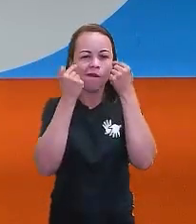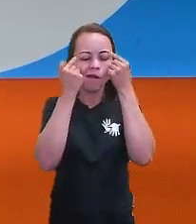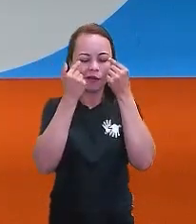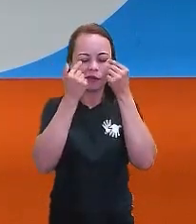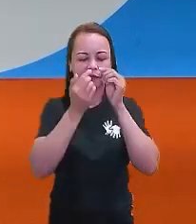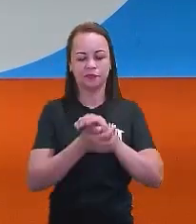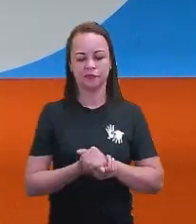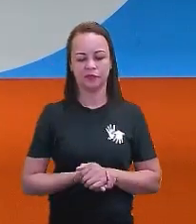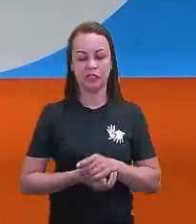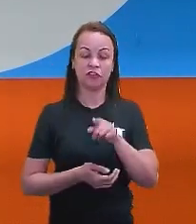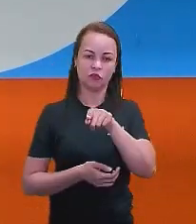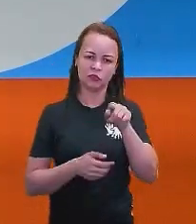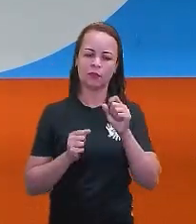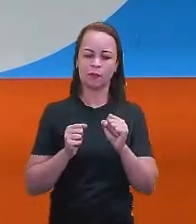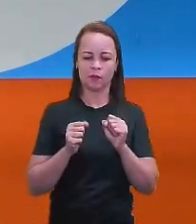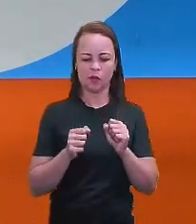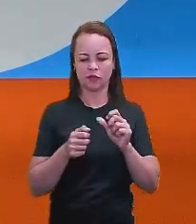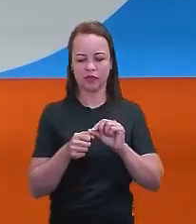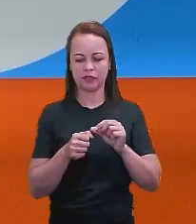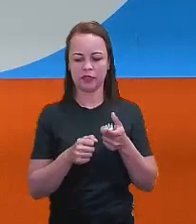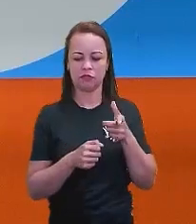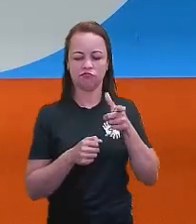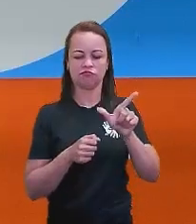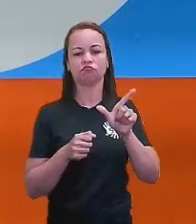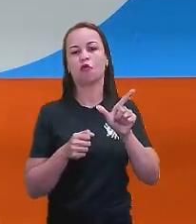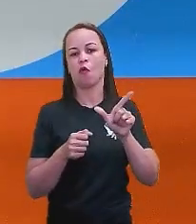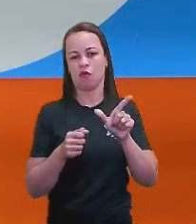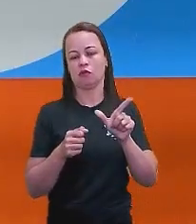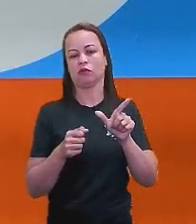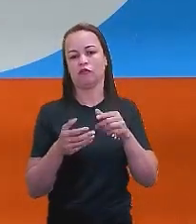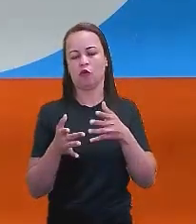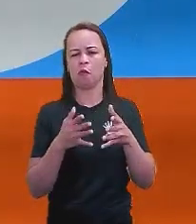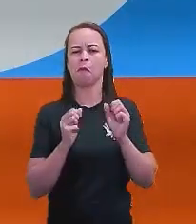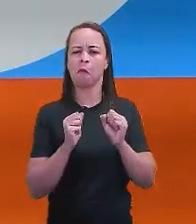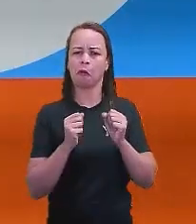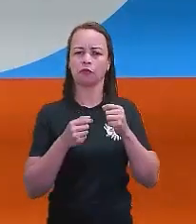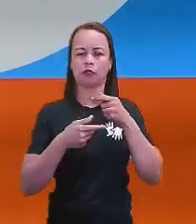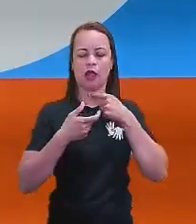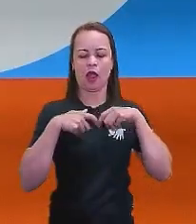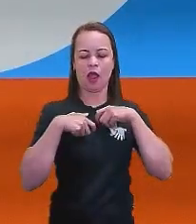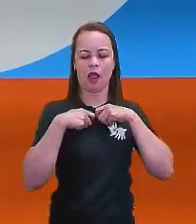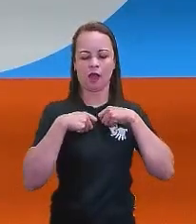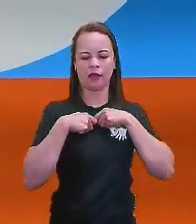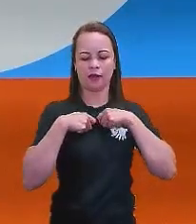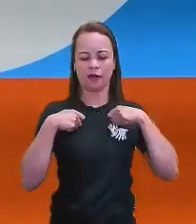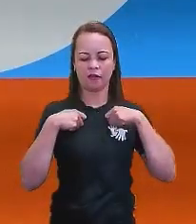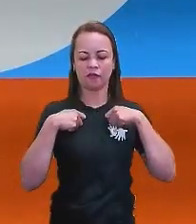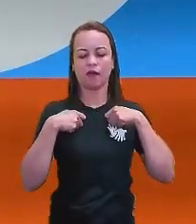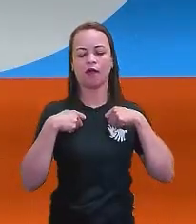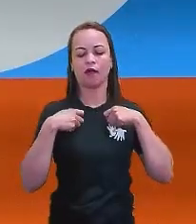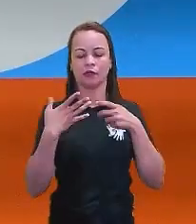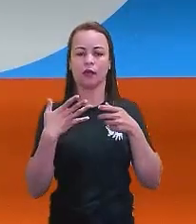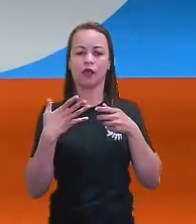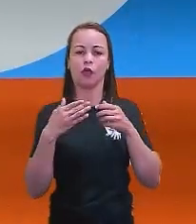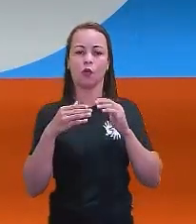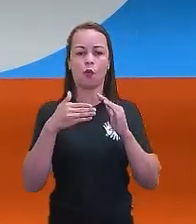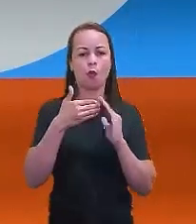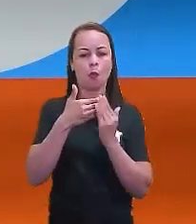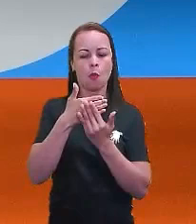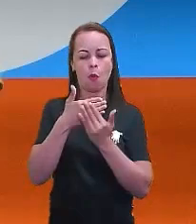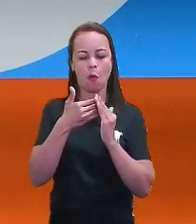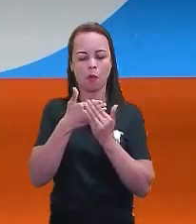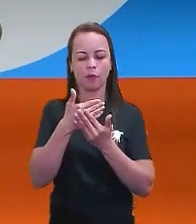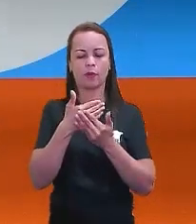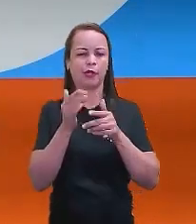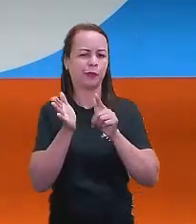E aqui você pode decorar de outra forma também, tá, gente? Você pode colocar gravatinha, pode fazer, cobrir com papel. Vocês podem